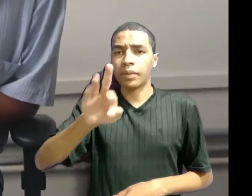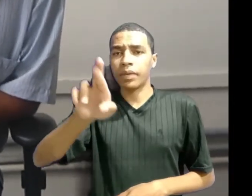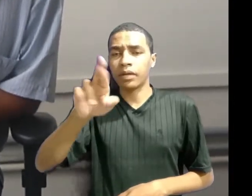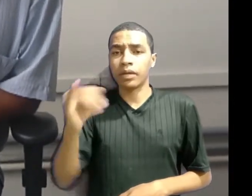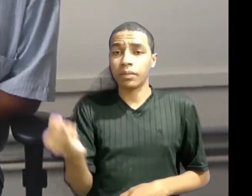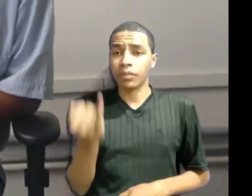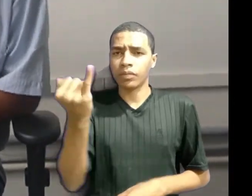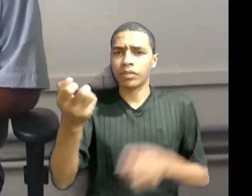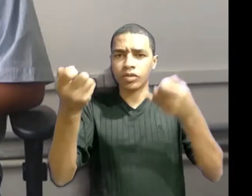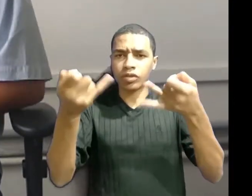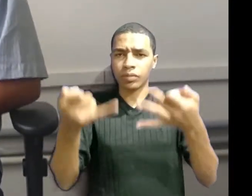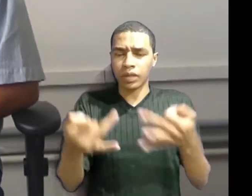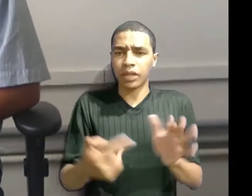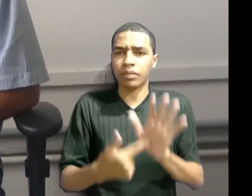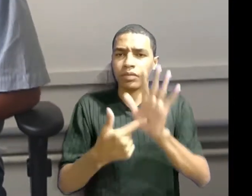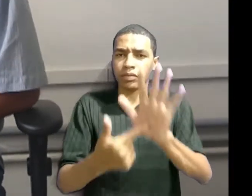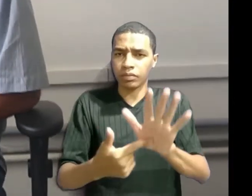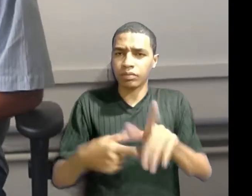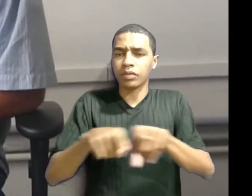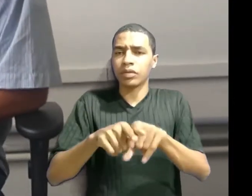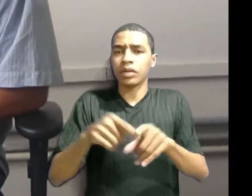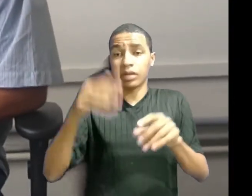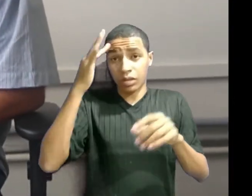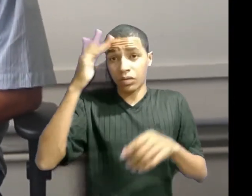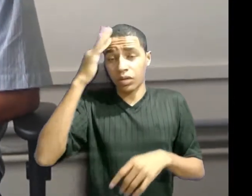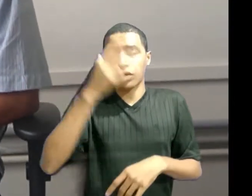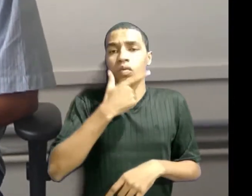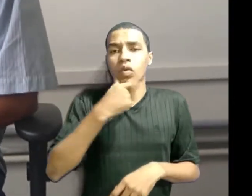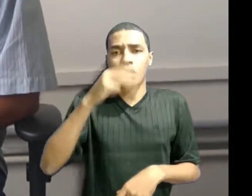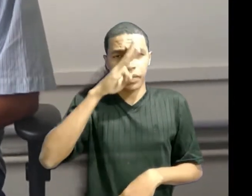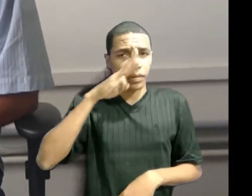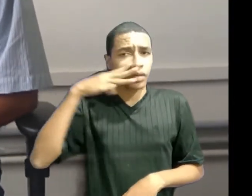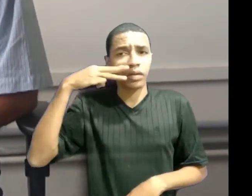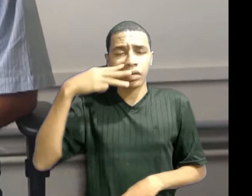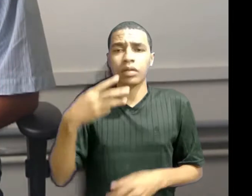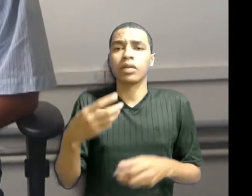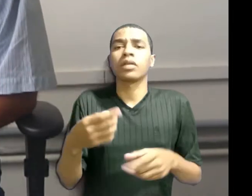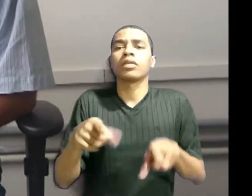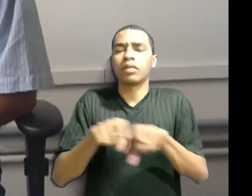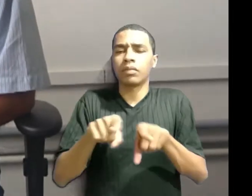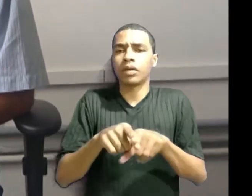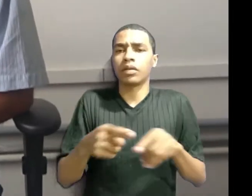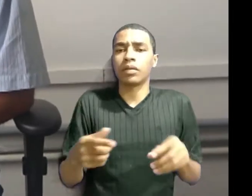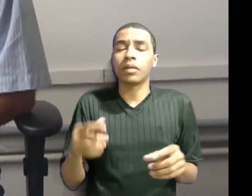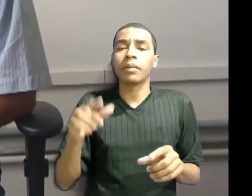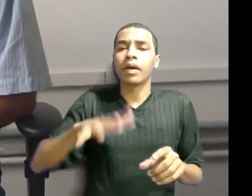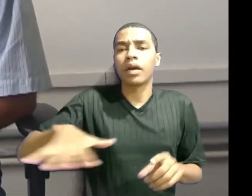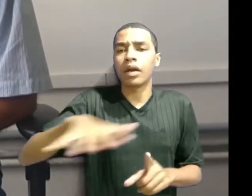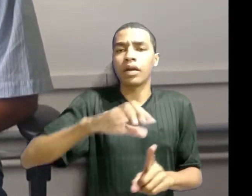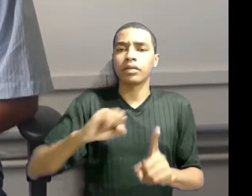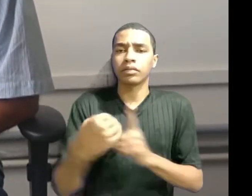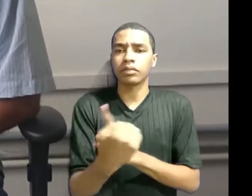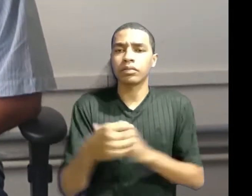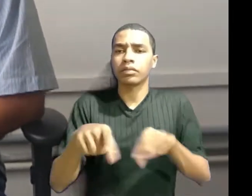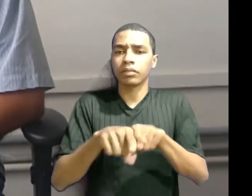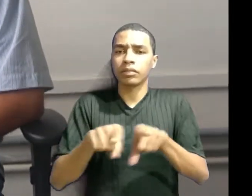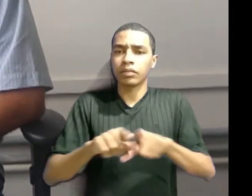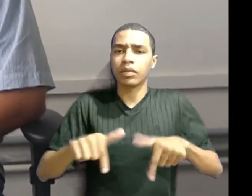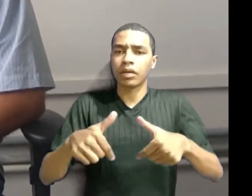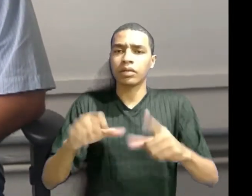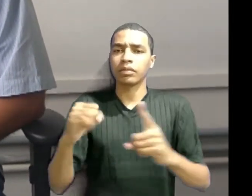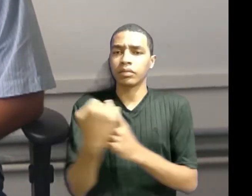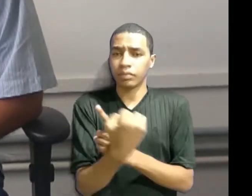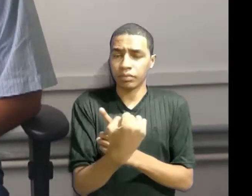a contribuição da teoria de Max Weber, a teoria weberiana, para a sociologia da